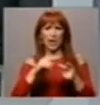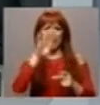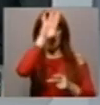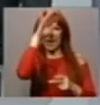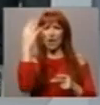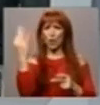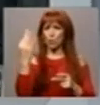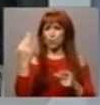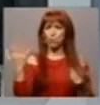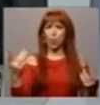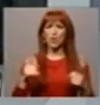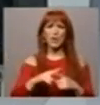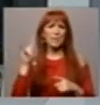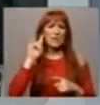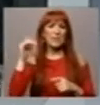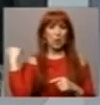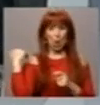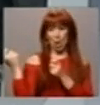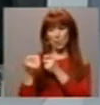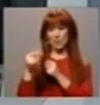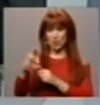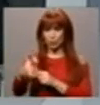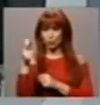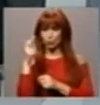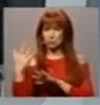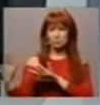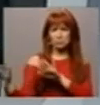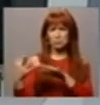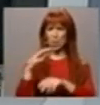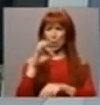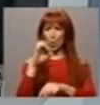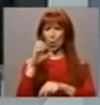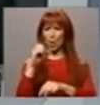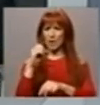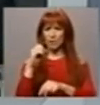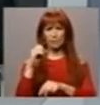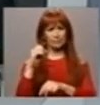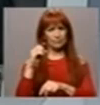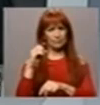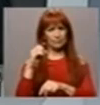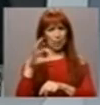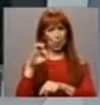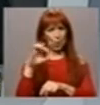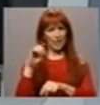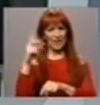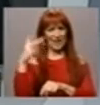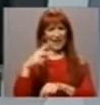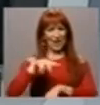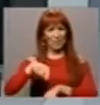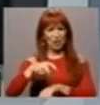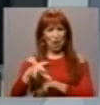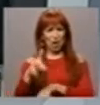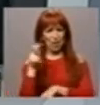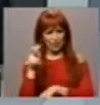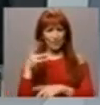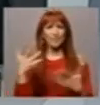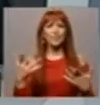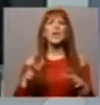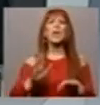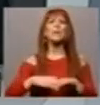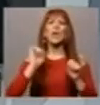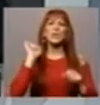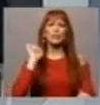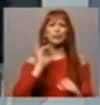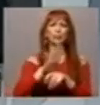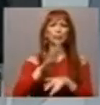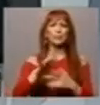e Porto, sobretudo para o litoral, com rajadas da ordem dos 80%, dos 80 km por hora. Quanto à ondulação,